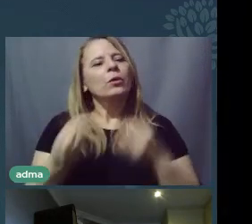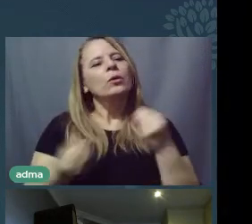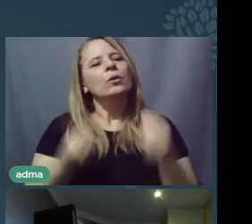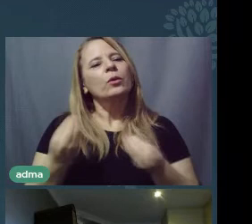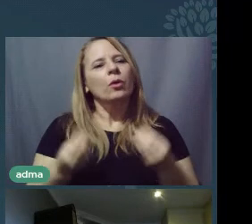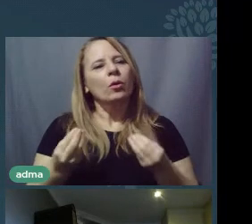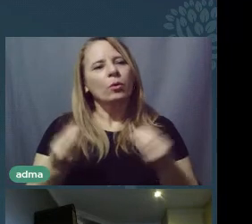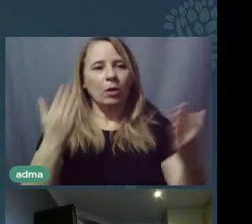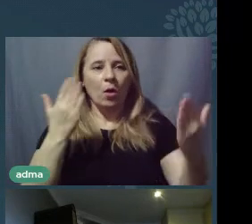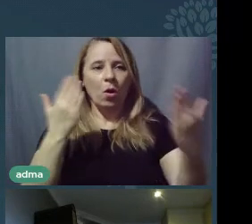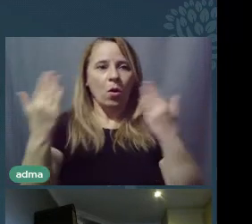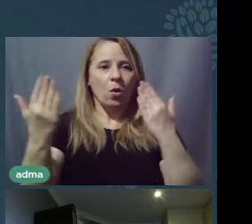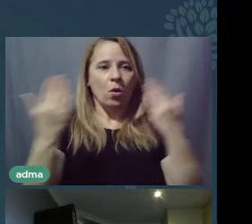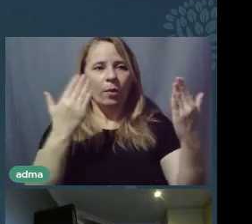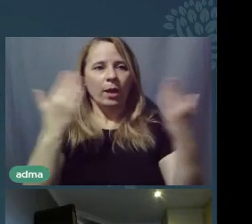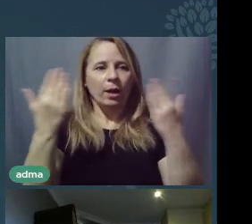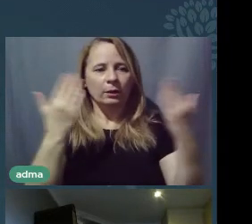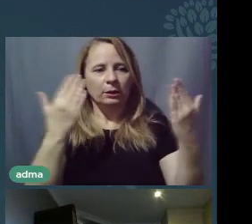o tratamento com